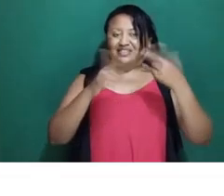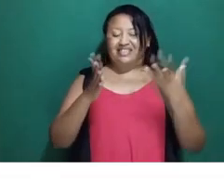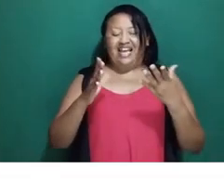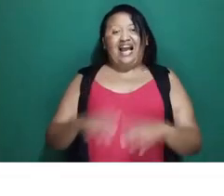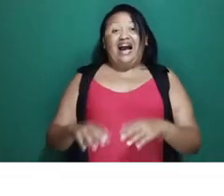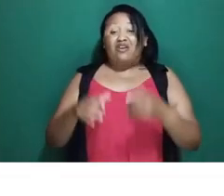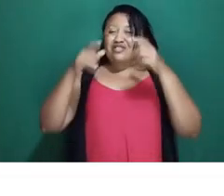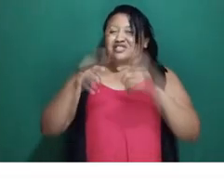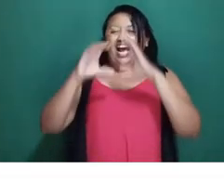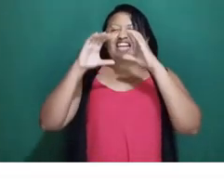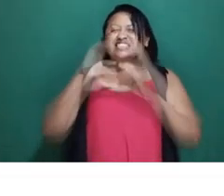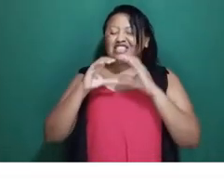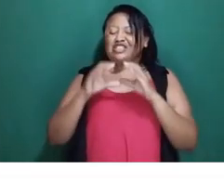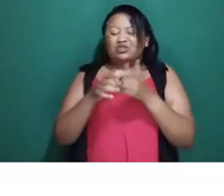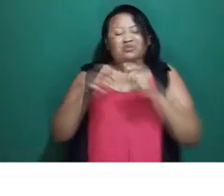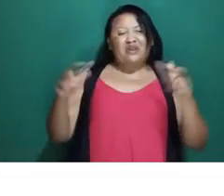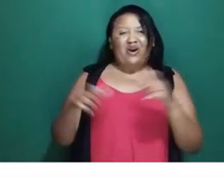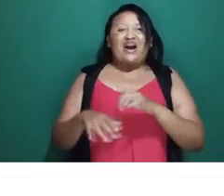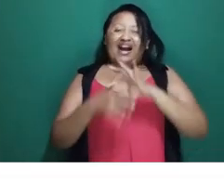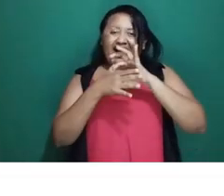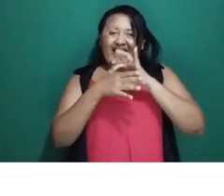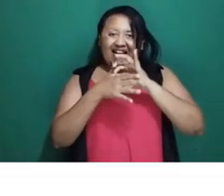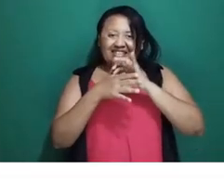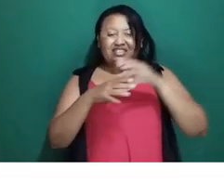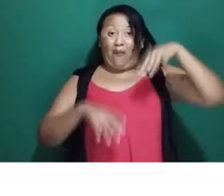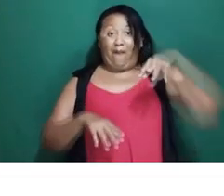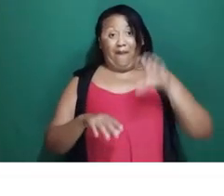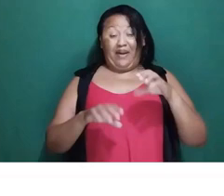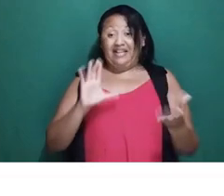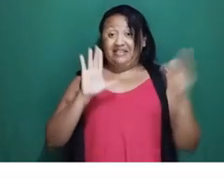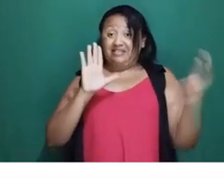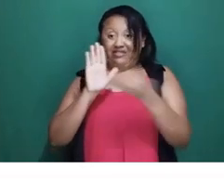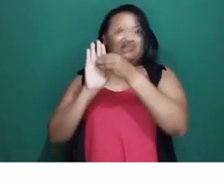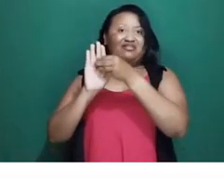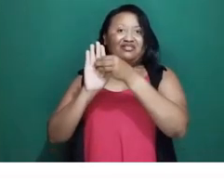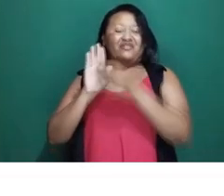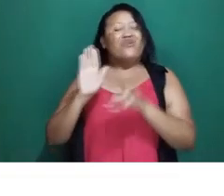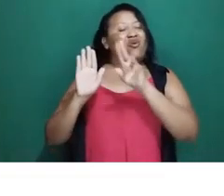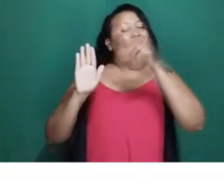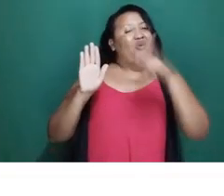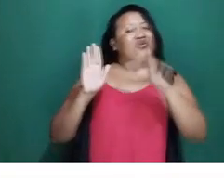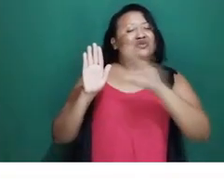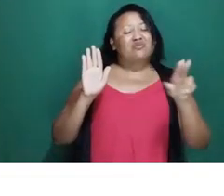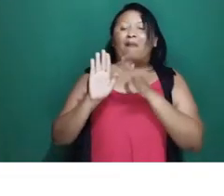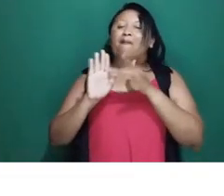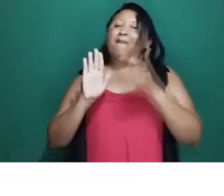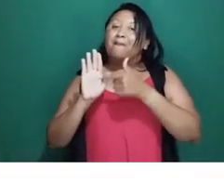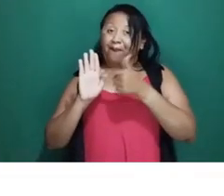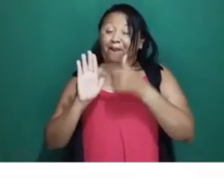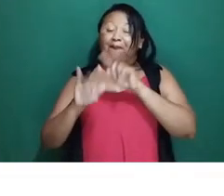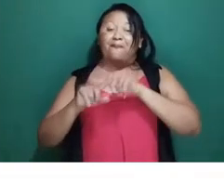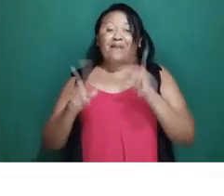carne do Mac e o delicioso molho Sabor Picanha tá de volta com outro nome com o mesmo sabor que a galera amou